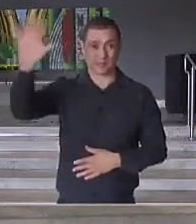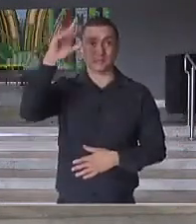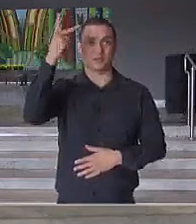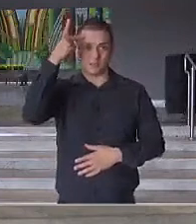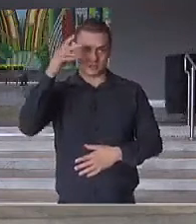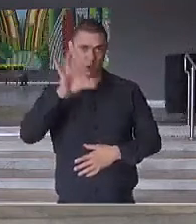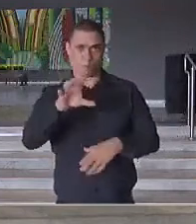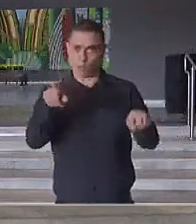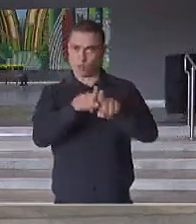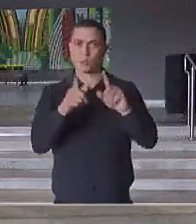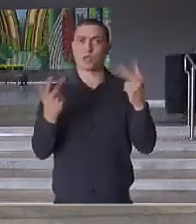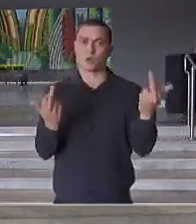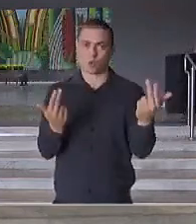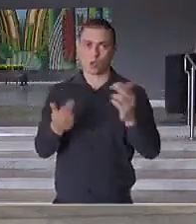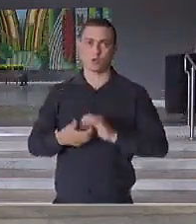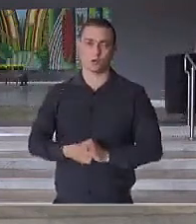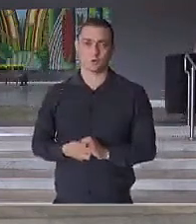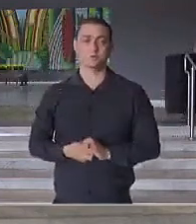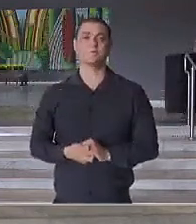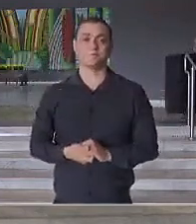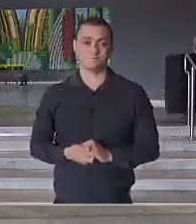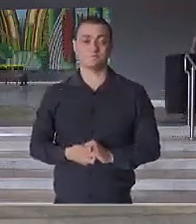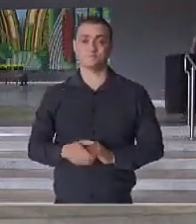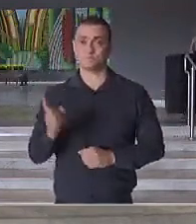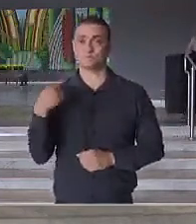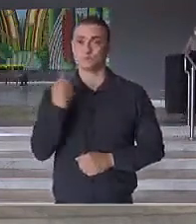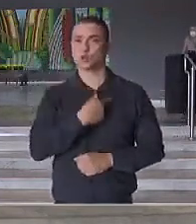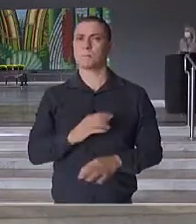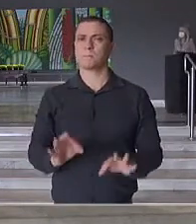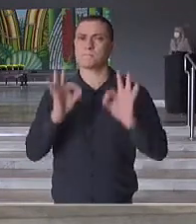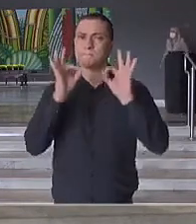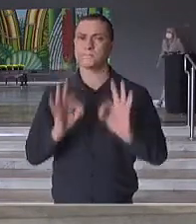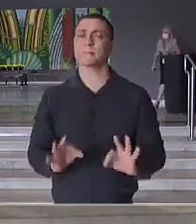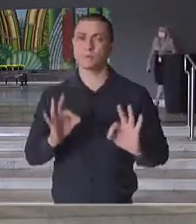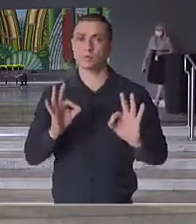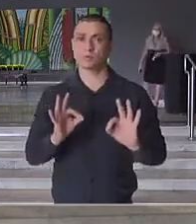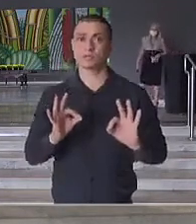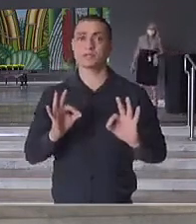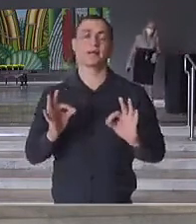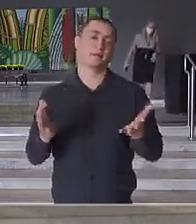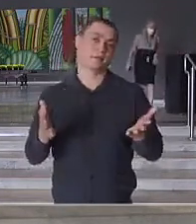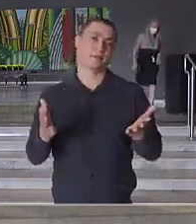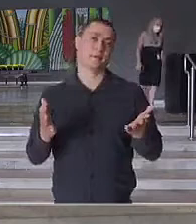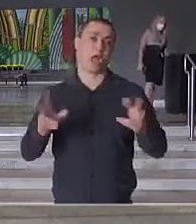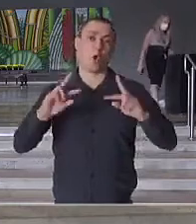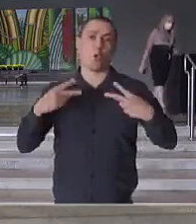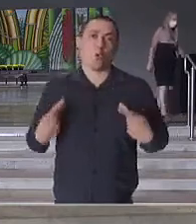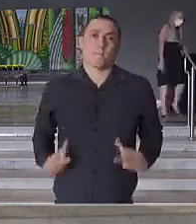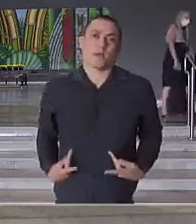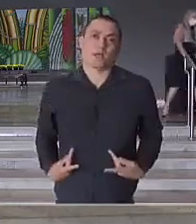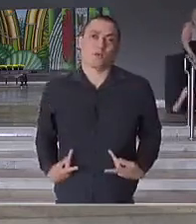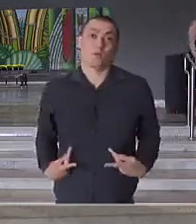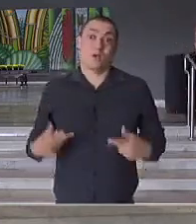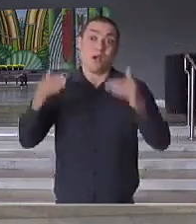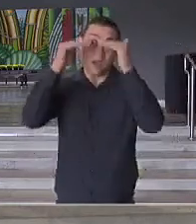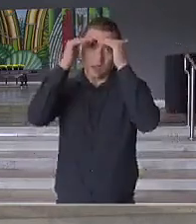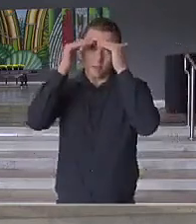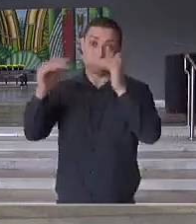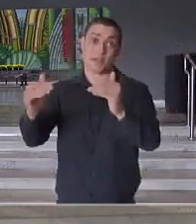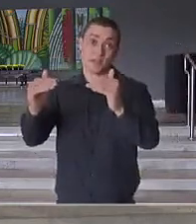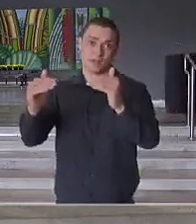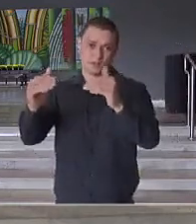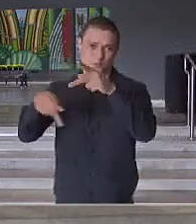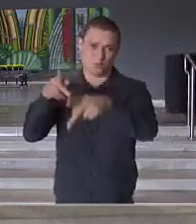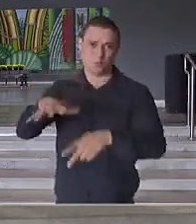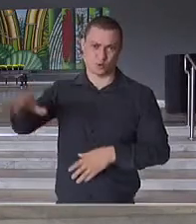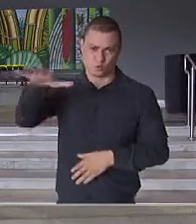Paulo da mesma maneira, nós temos a certeza que por uma questão de humanidade e respeito à nossa